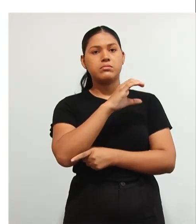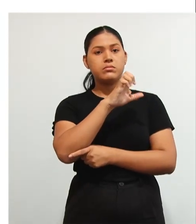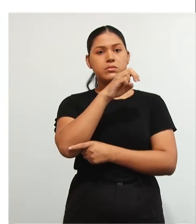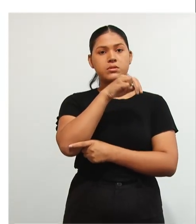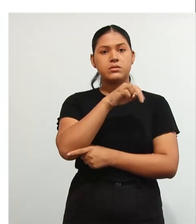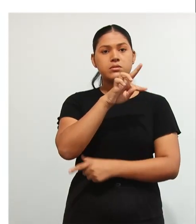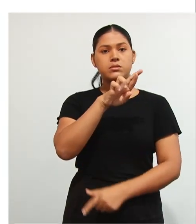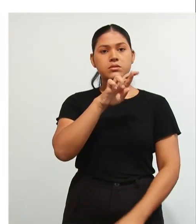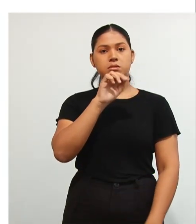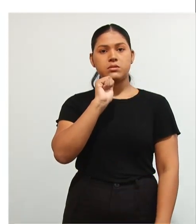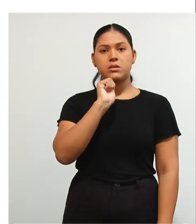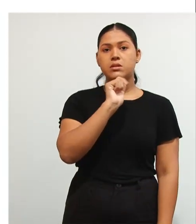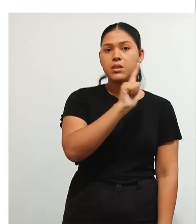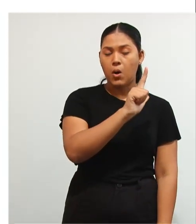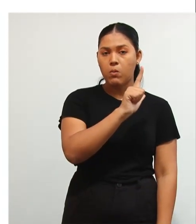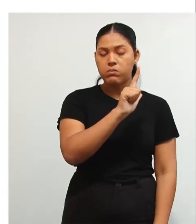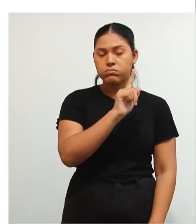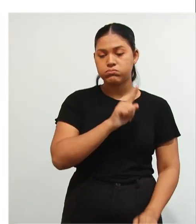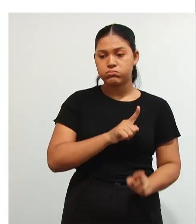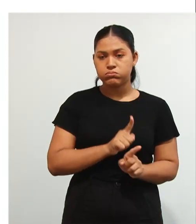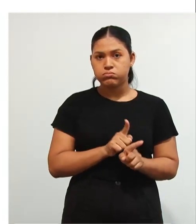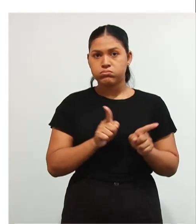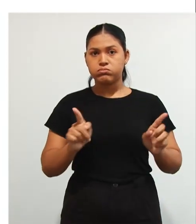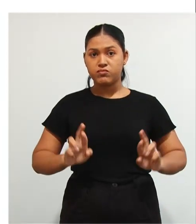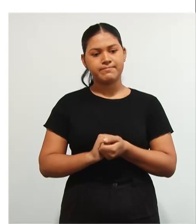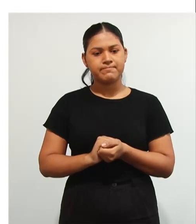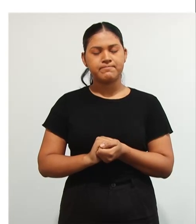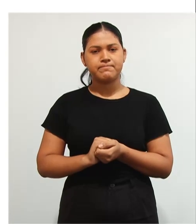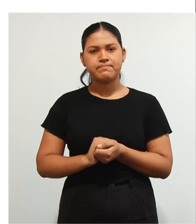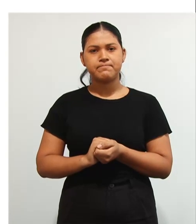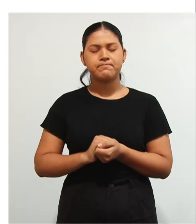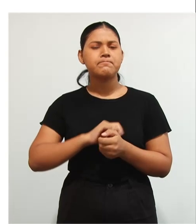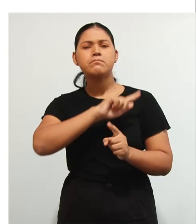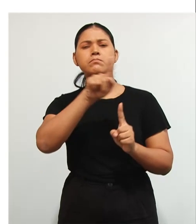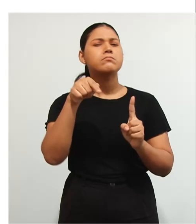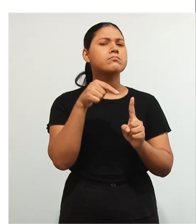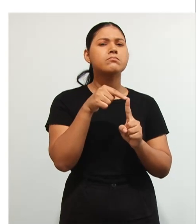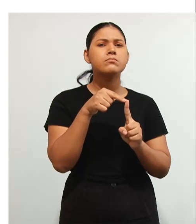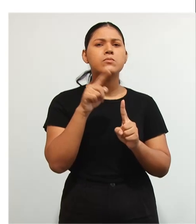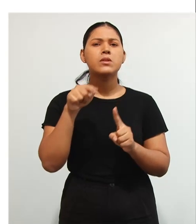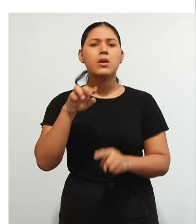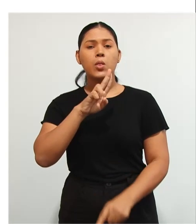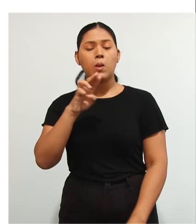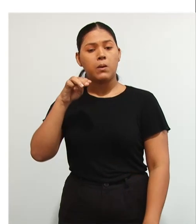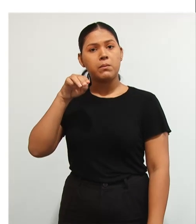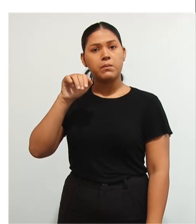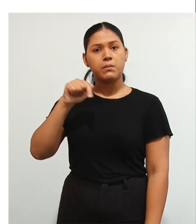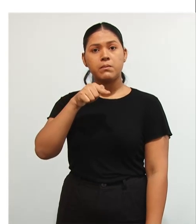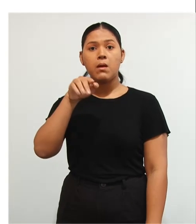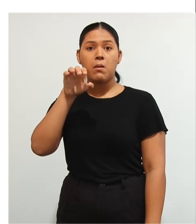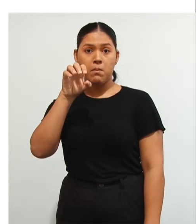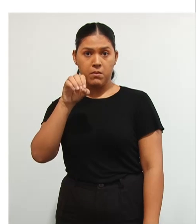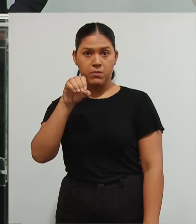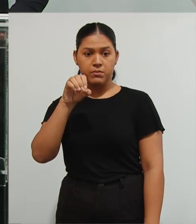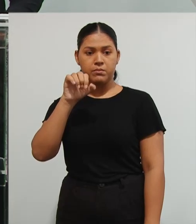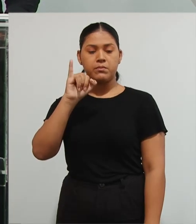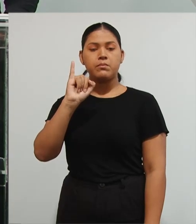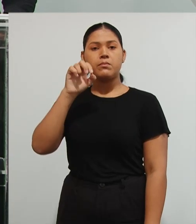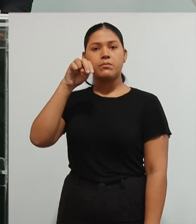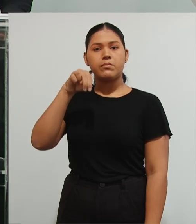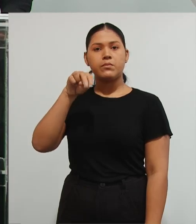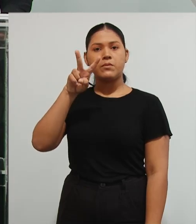Esse é o princípio número 5. O comércio pode ser bom para todos. A gente entende que ele funciona assim. A